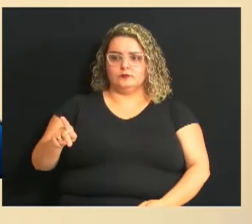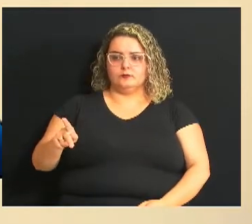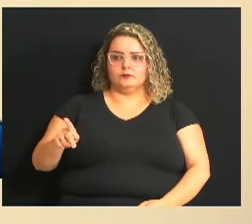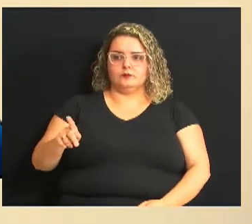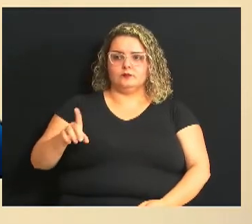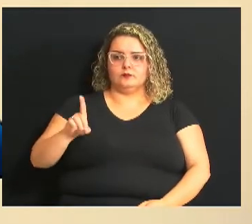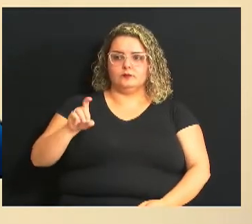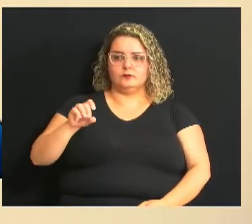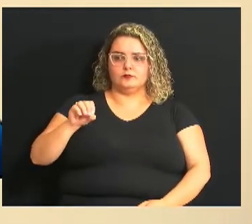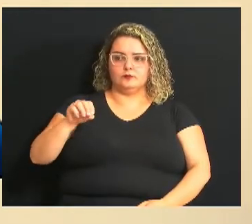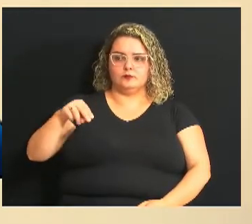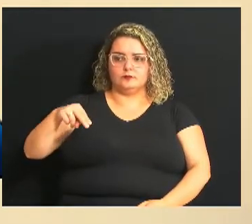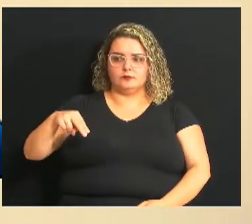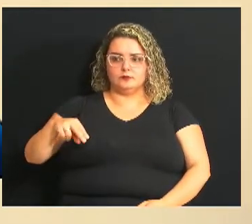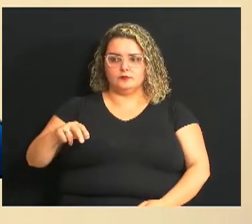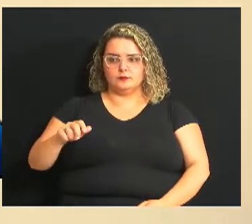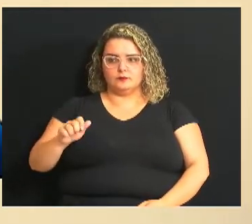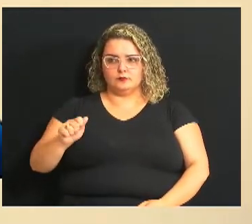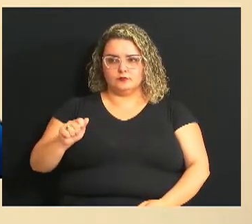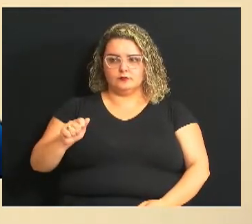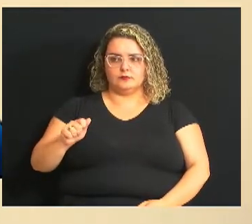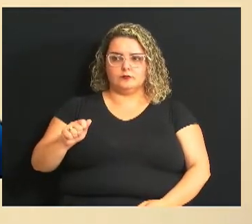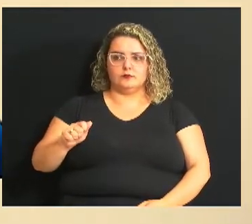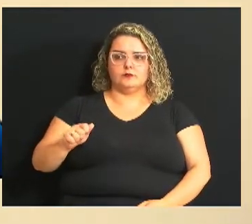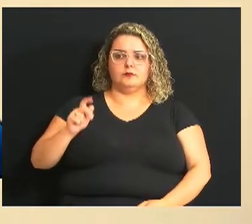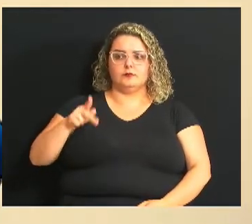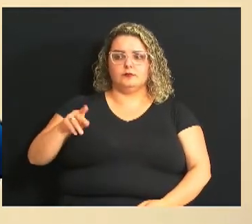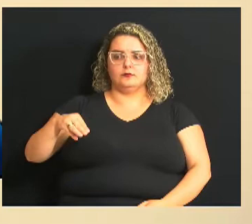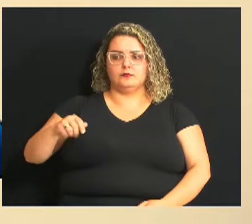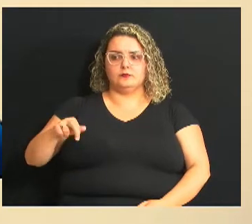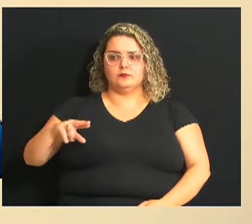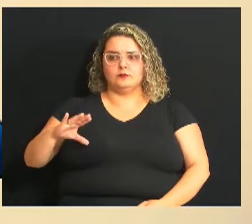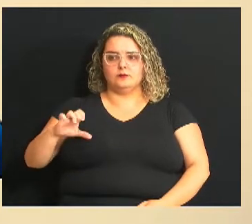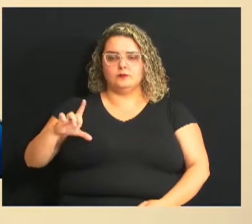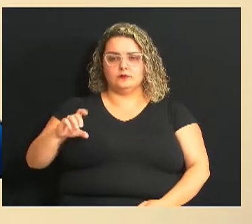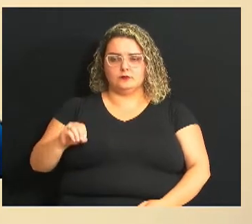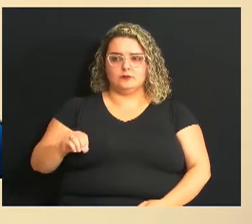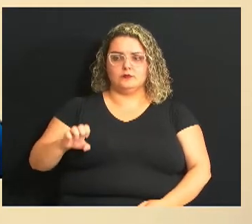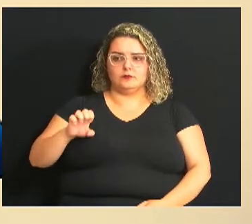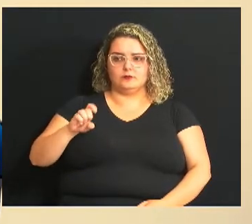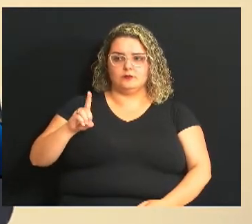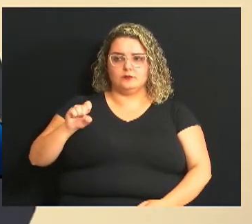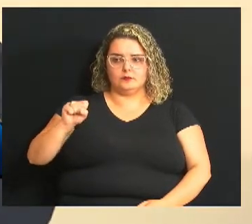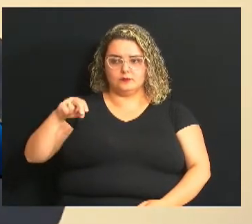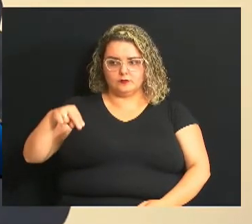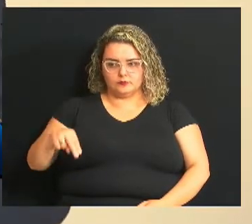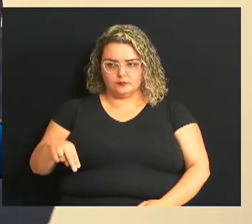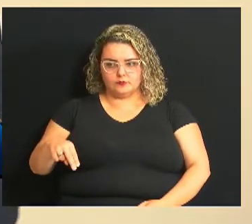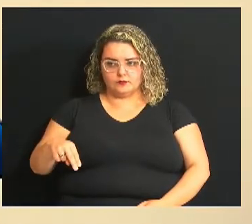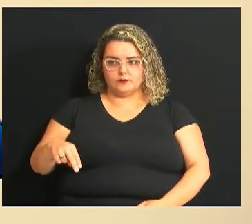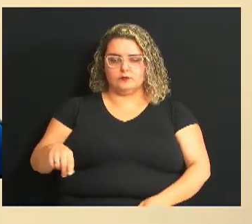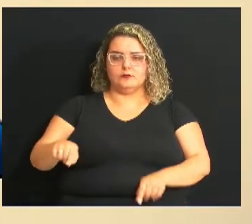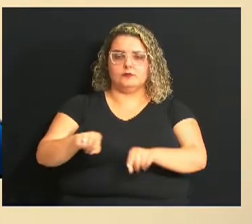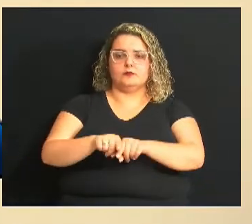Douma, ao professor Marcelo, professor Ederson e o professor